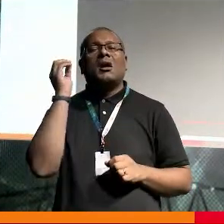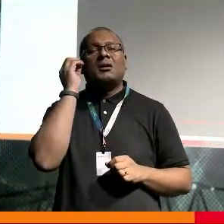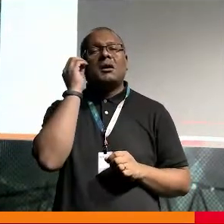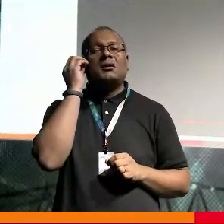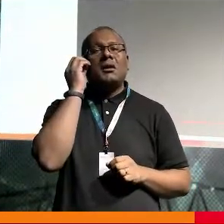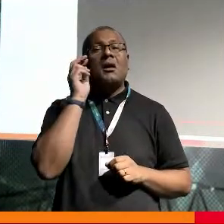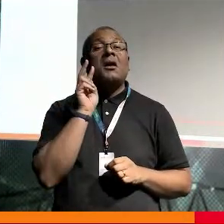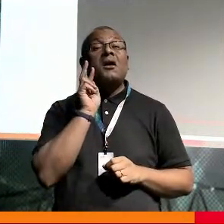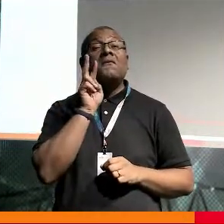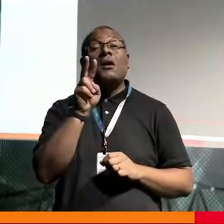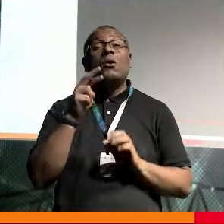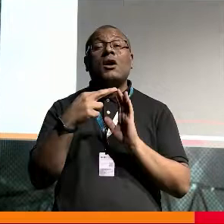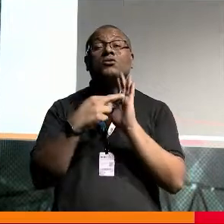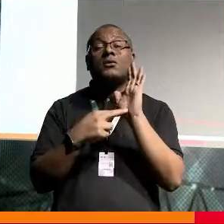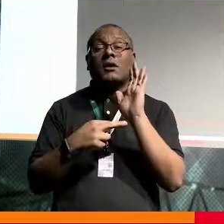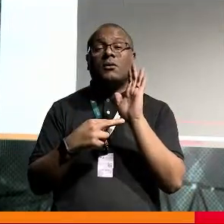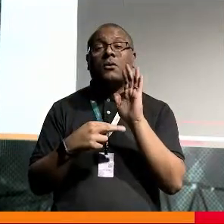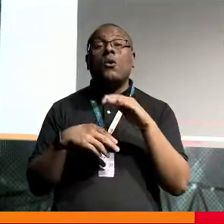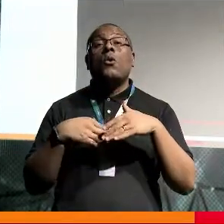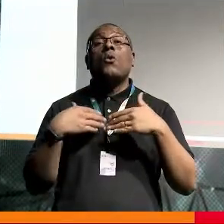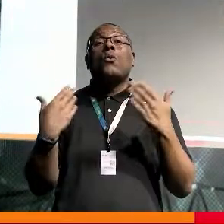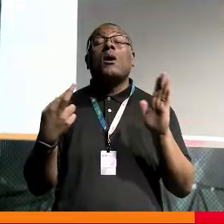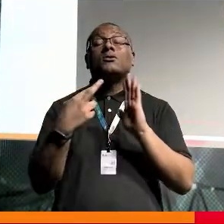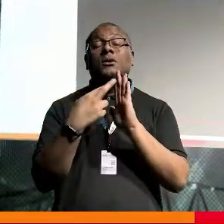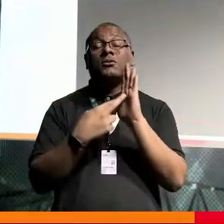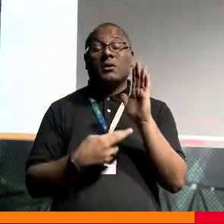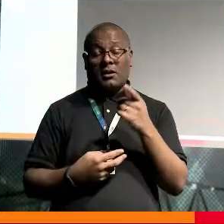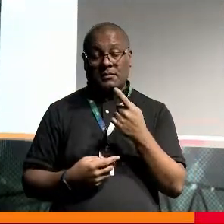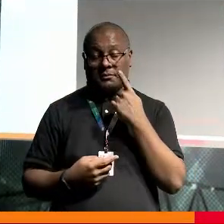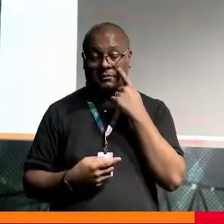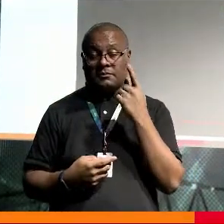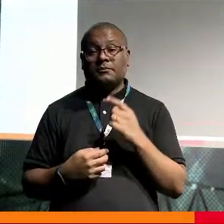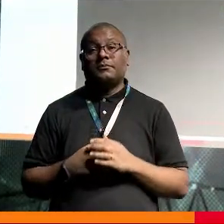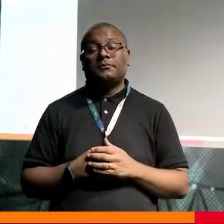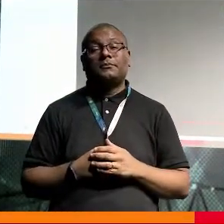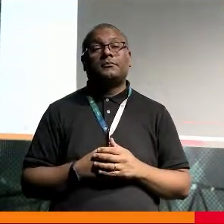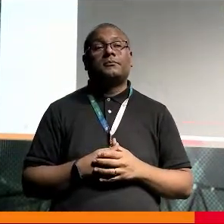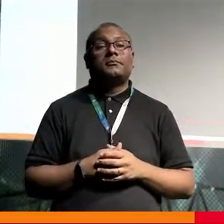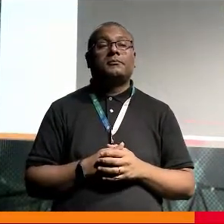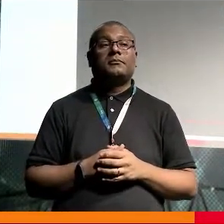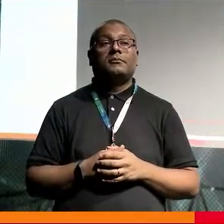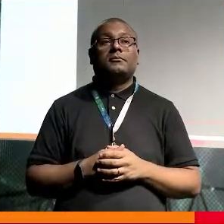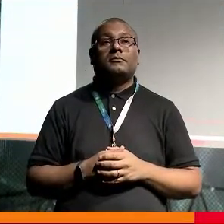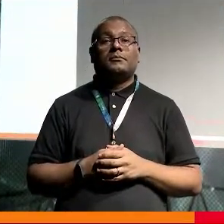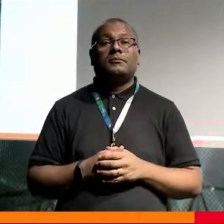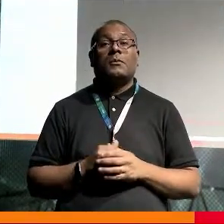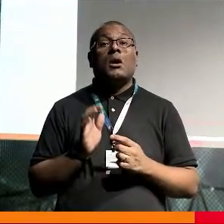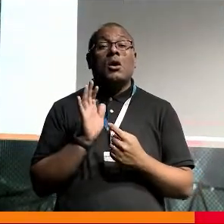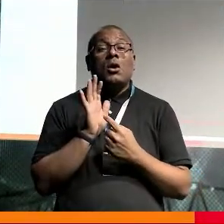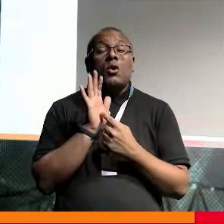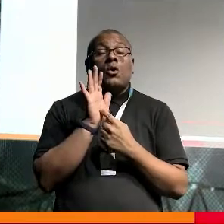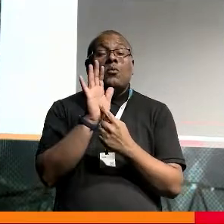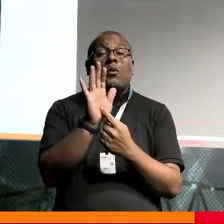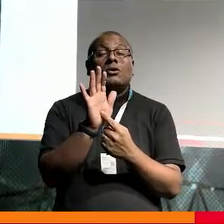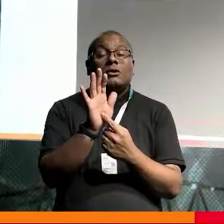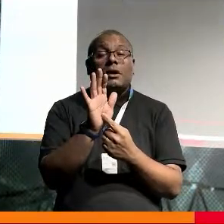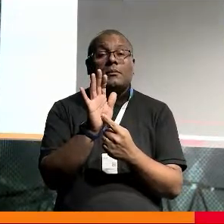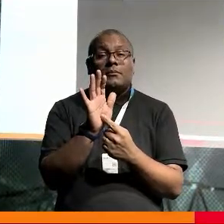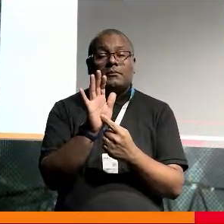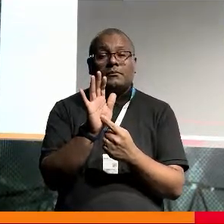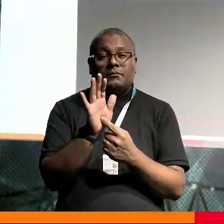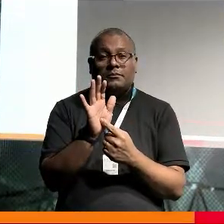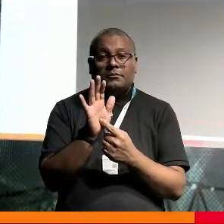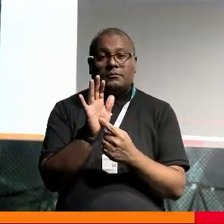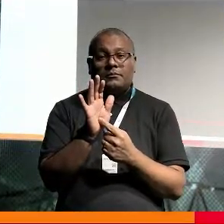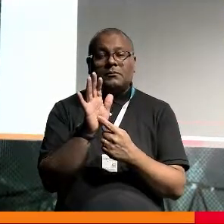ver os resultados? Quais são esses resultados? Vamos lá. Então, o que ele me mostra de resultados? Daqui a pouco eu vou abrir uma